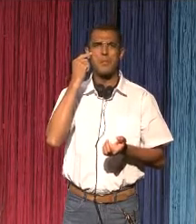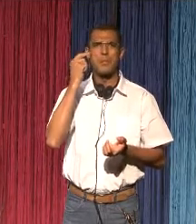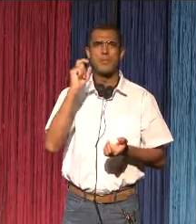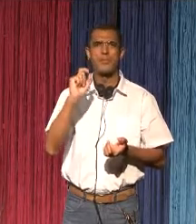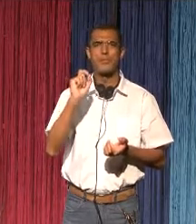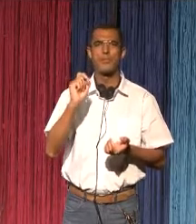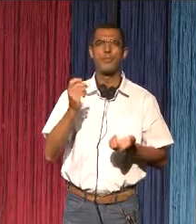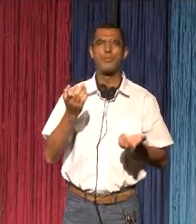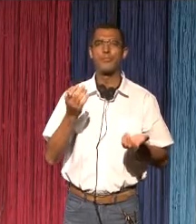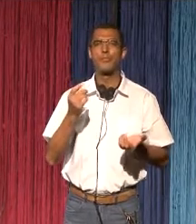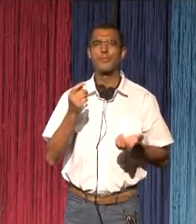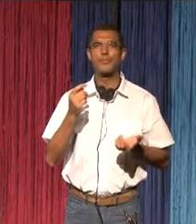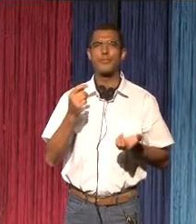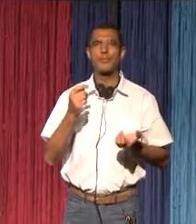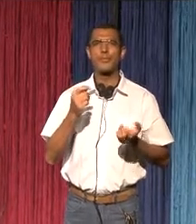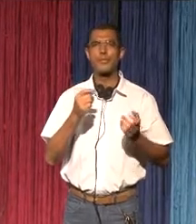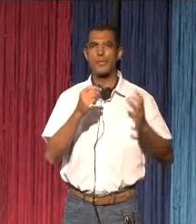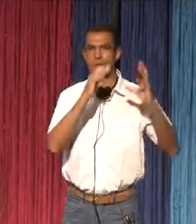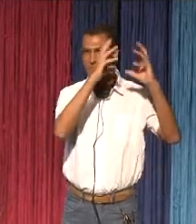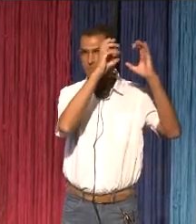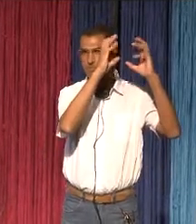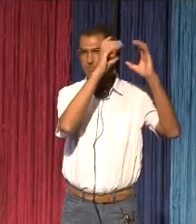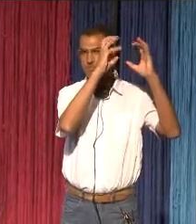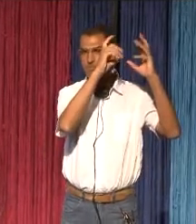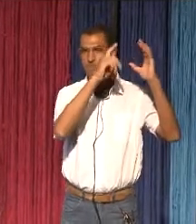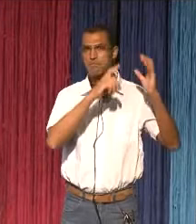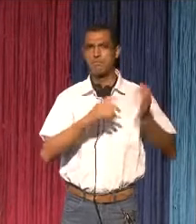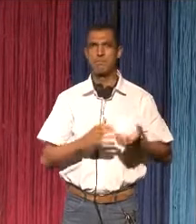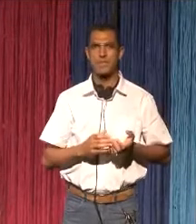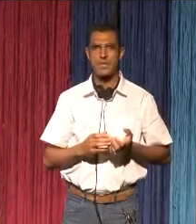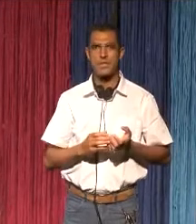de desmembrar. Cognitivo não se opõe